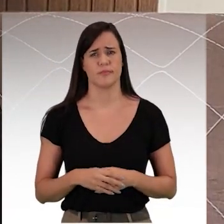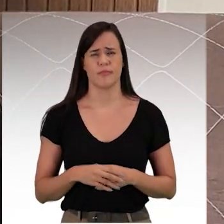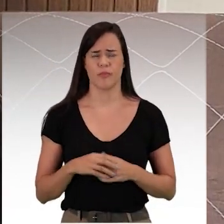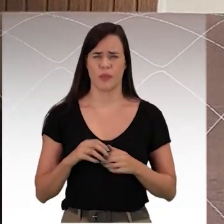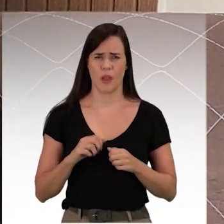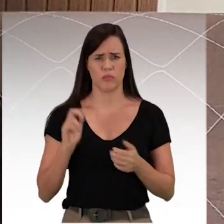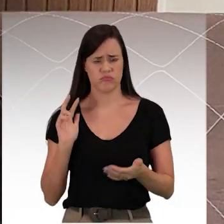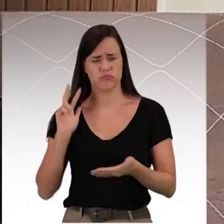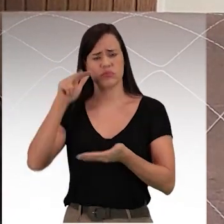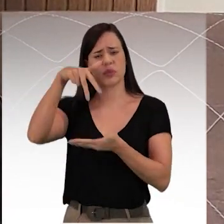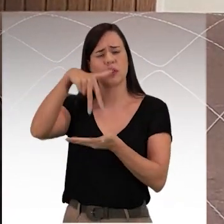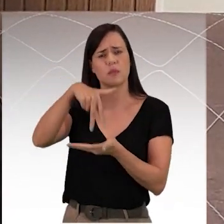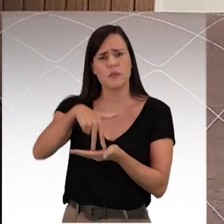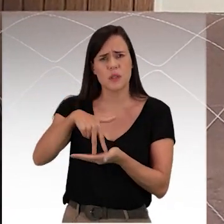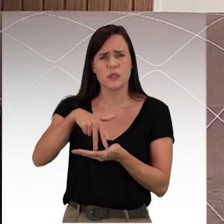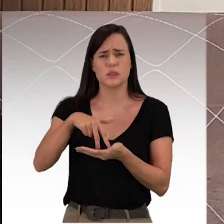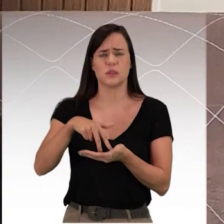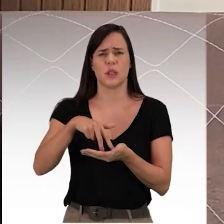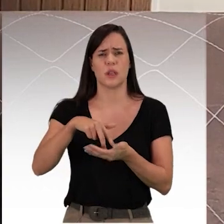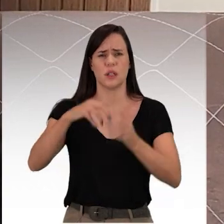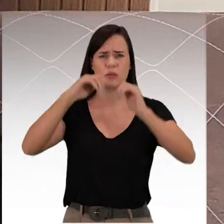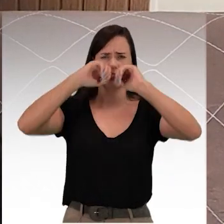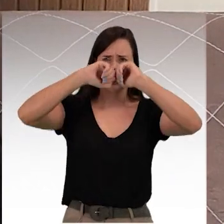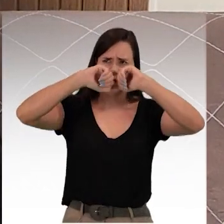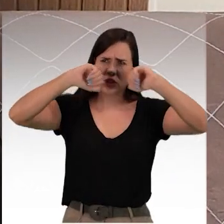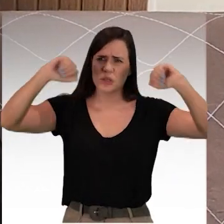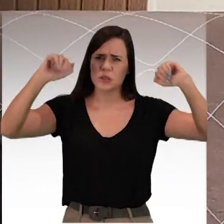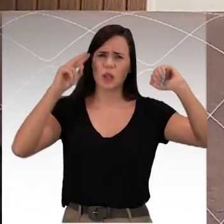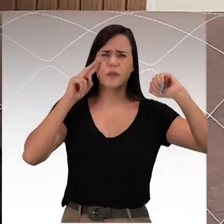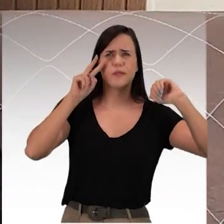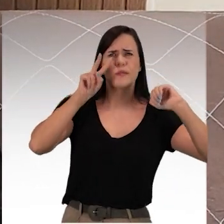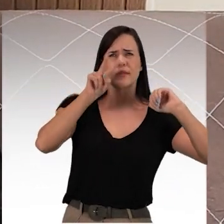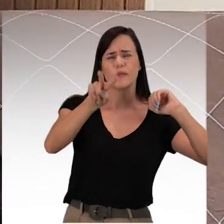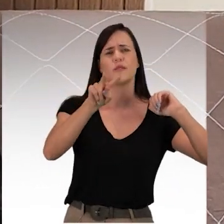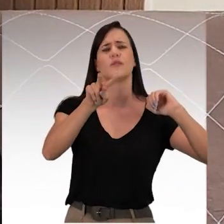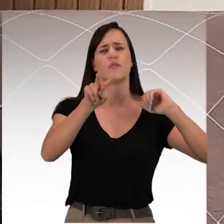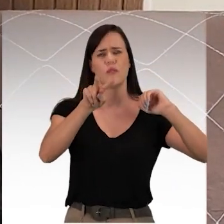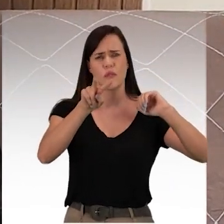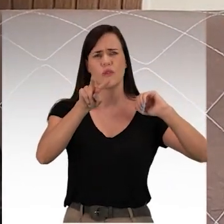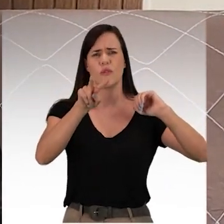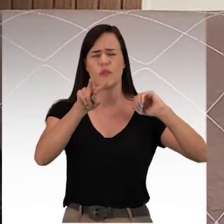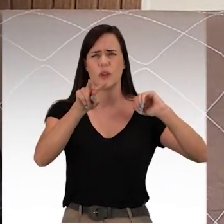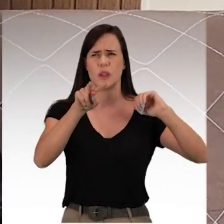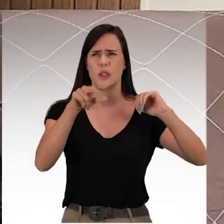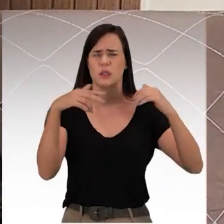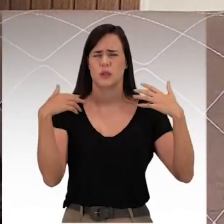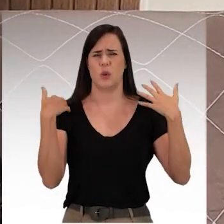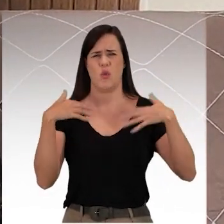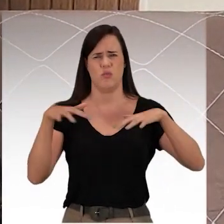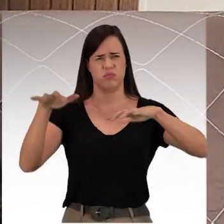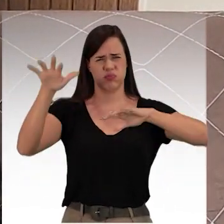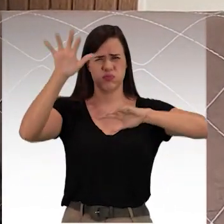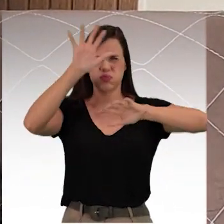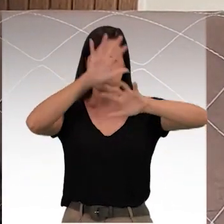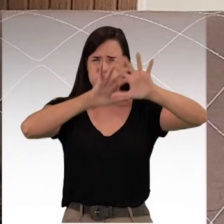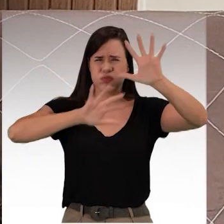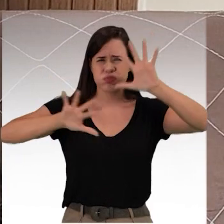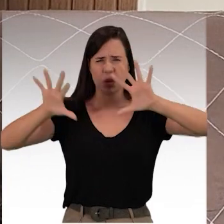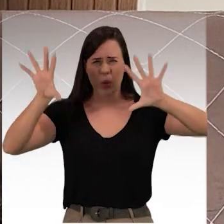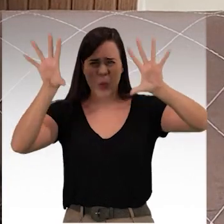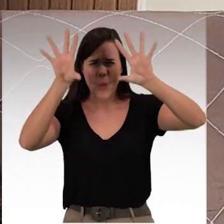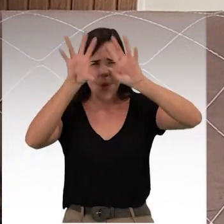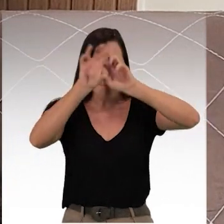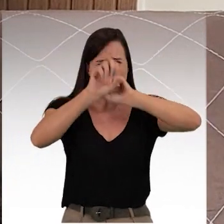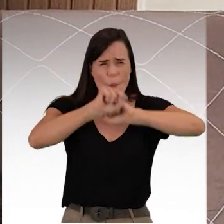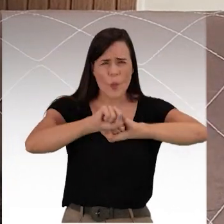porta. Aí eu levantei, olhei na janela e vi assim um